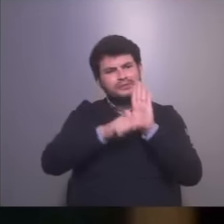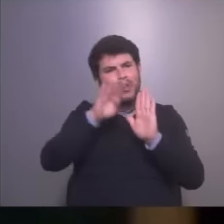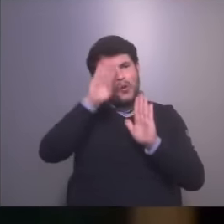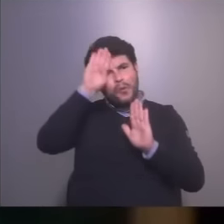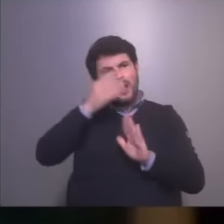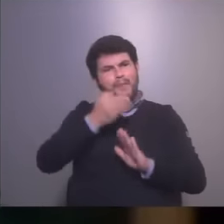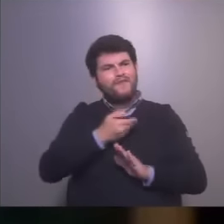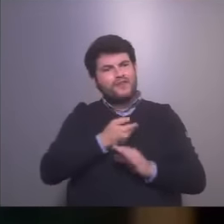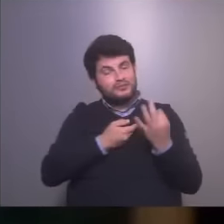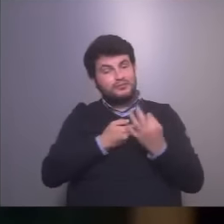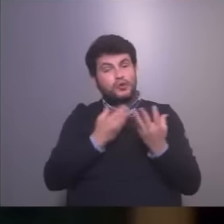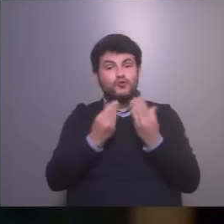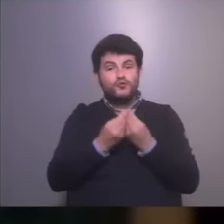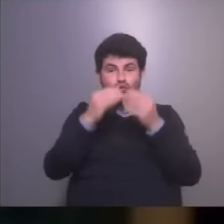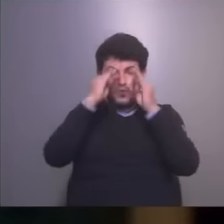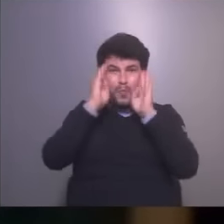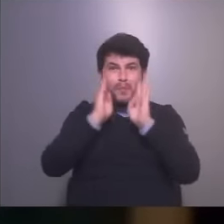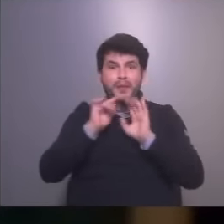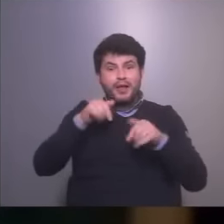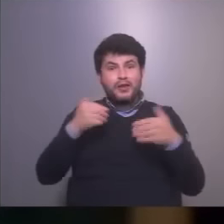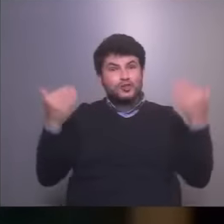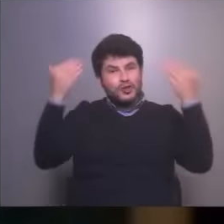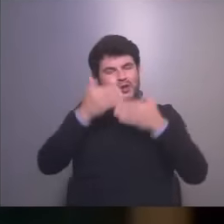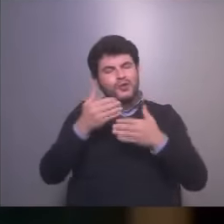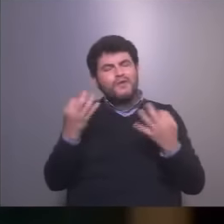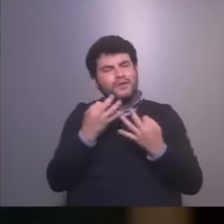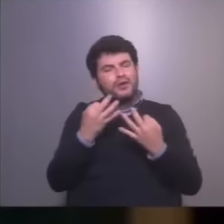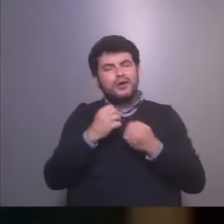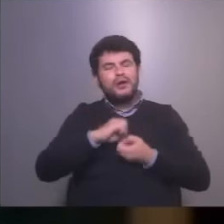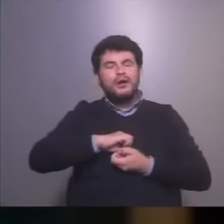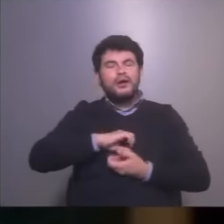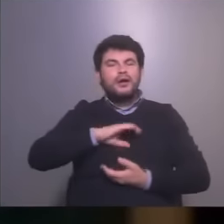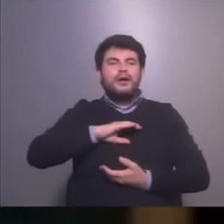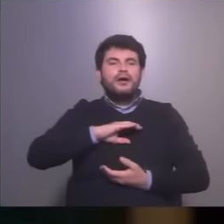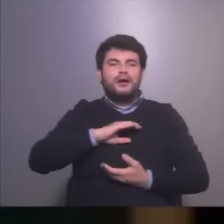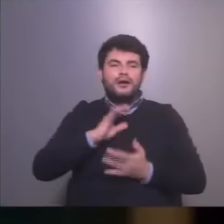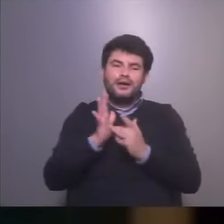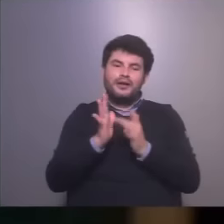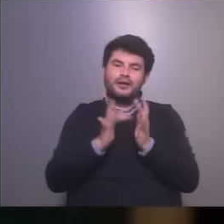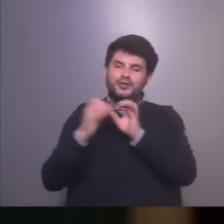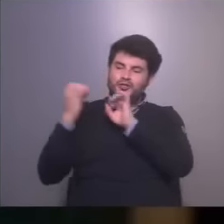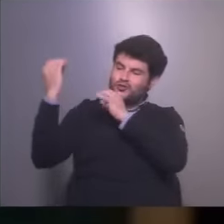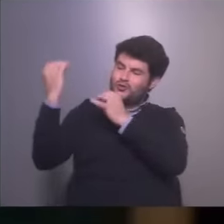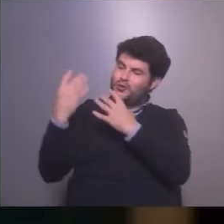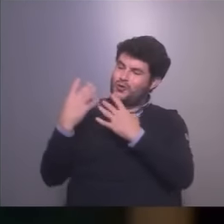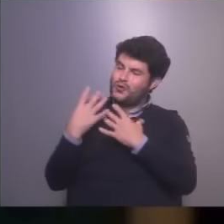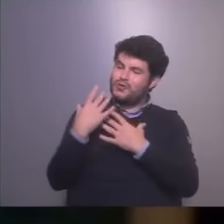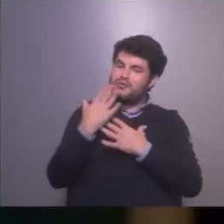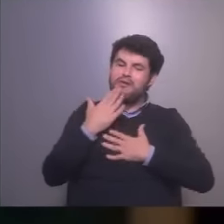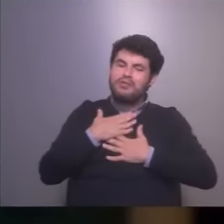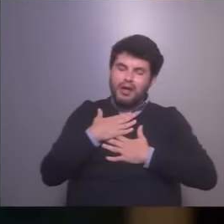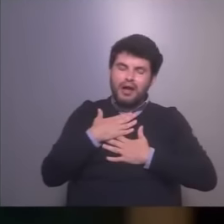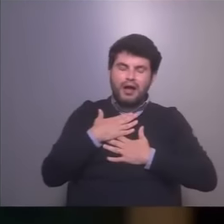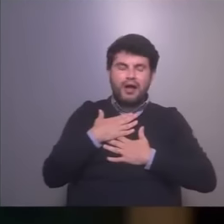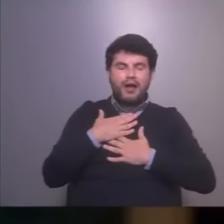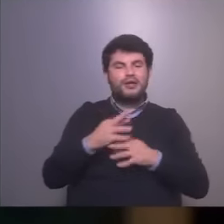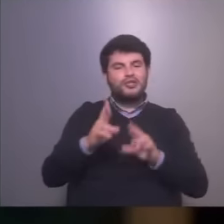que vivemos. Confiamos à Mãe do Céu as intenções do Papa Francisco. Com Maria, nesta